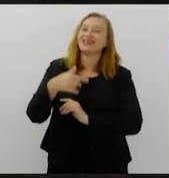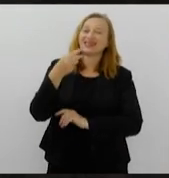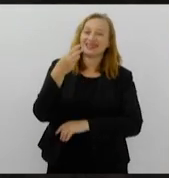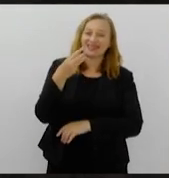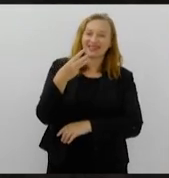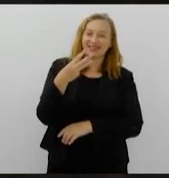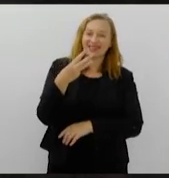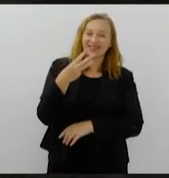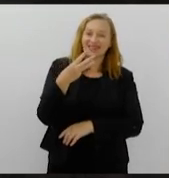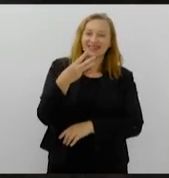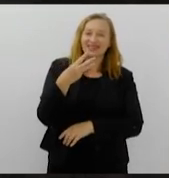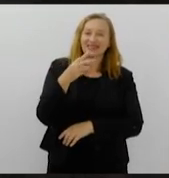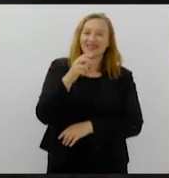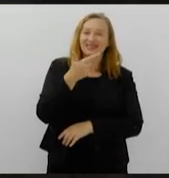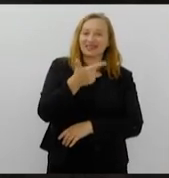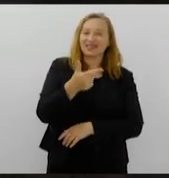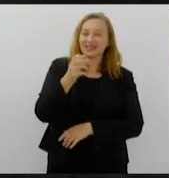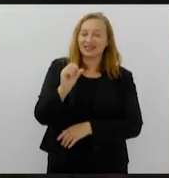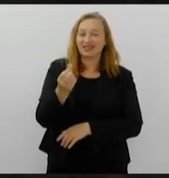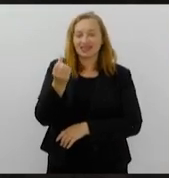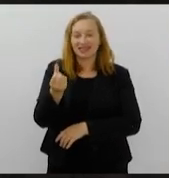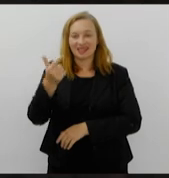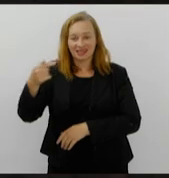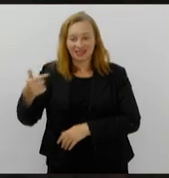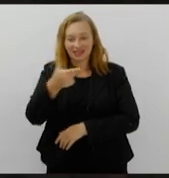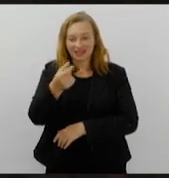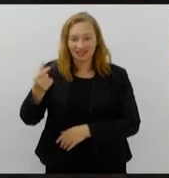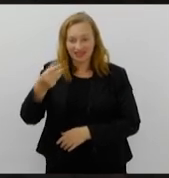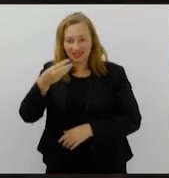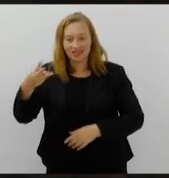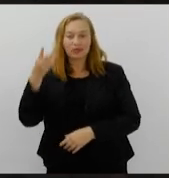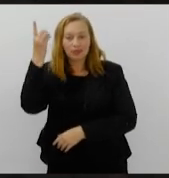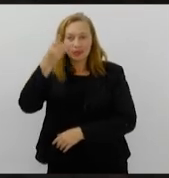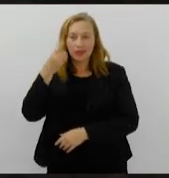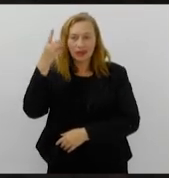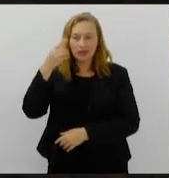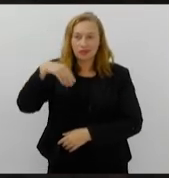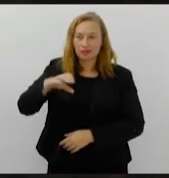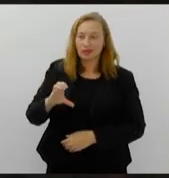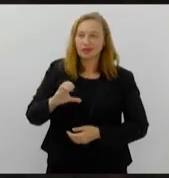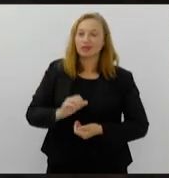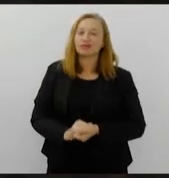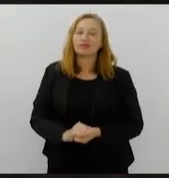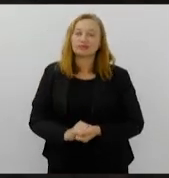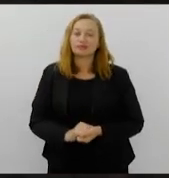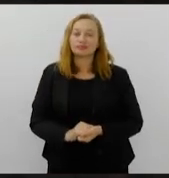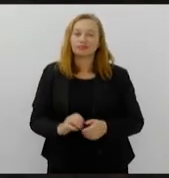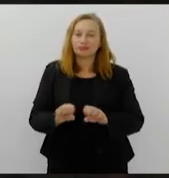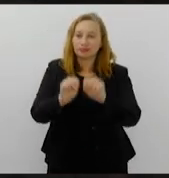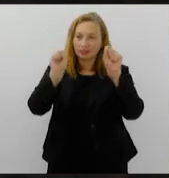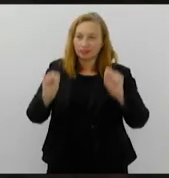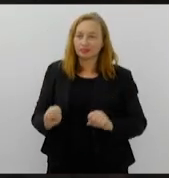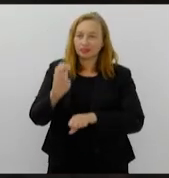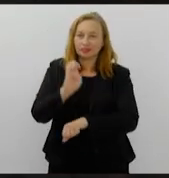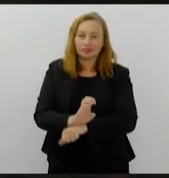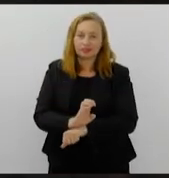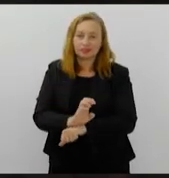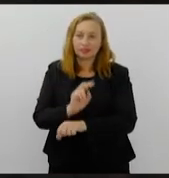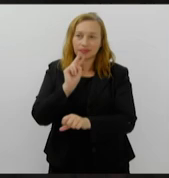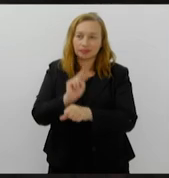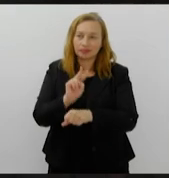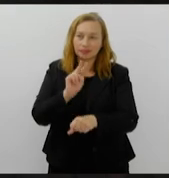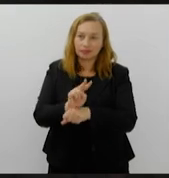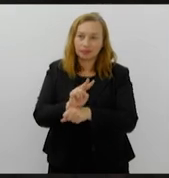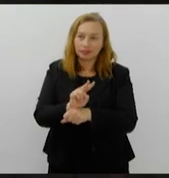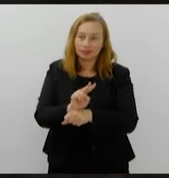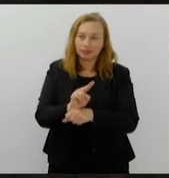2667 de 2023, de autoria do deputado Carlos Mink, que institui o Sistema Estadual de Prevenção e